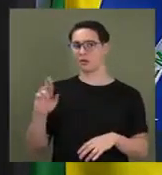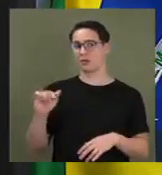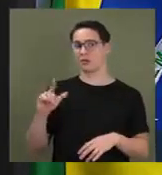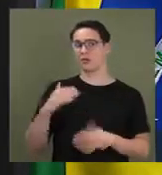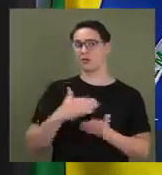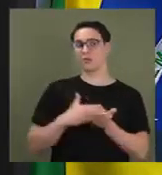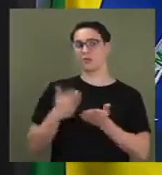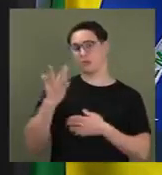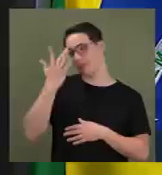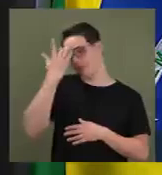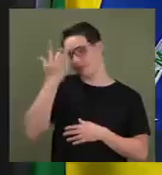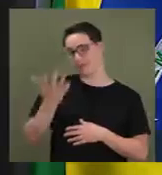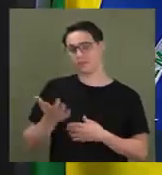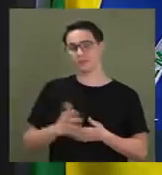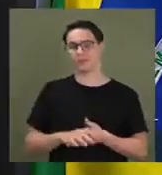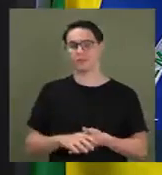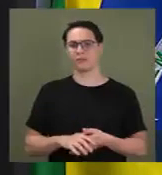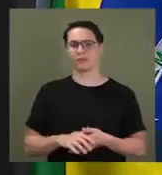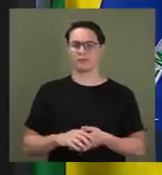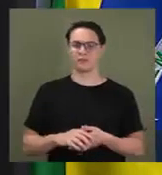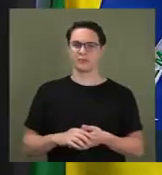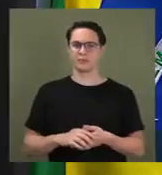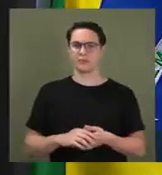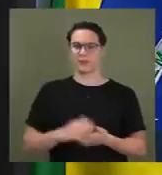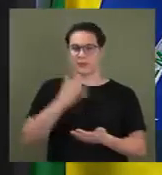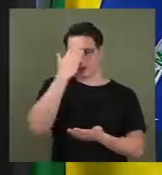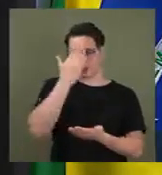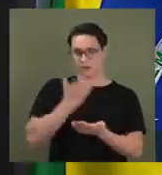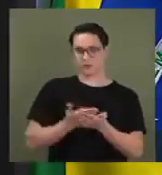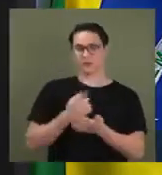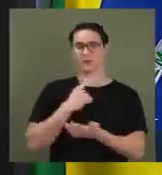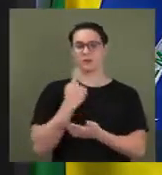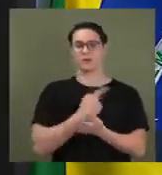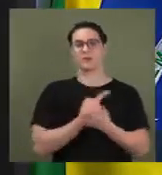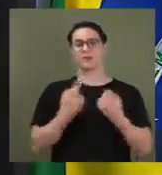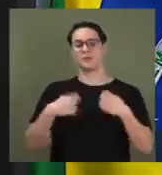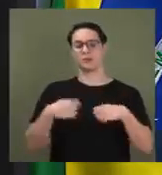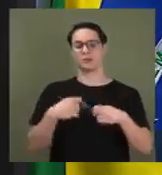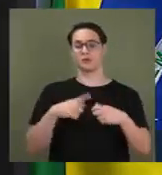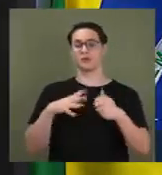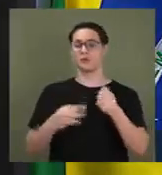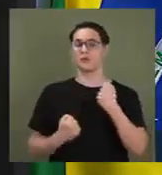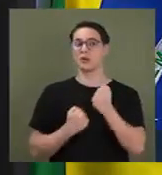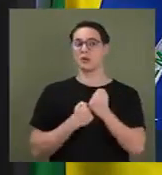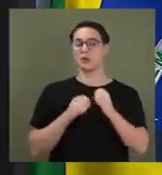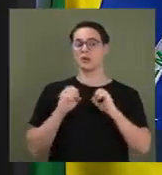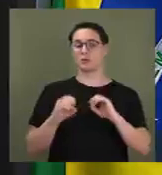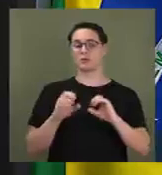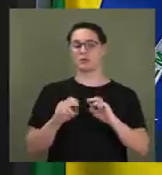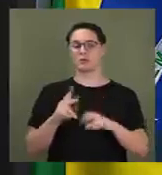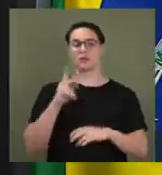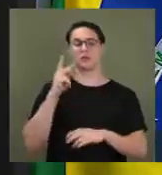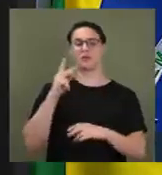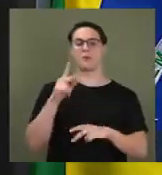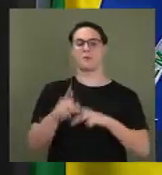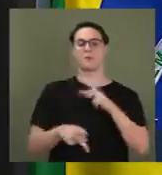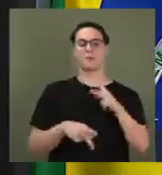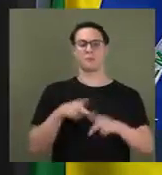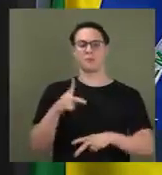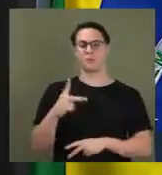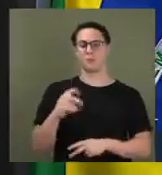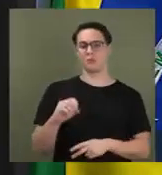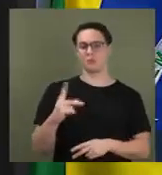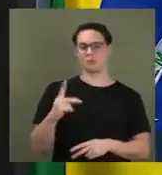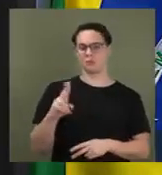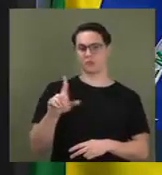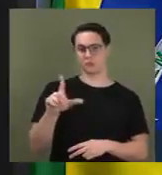manhã. Eu acredito que nós devemos fortalecer a educação popular e, nesse caso, não